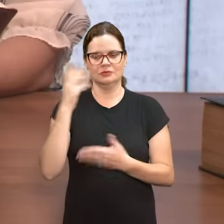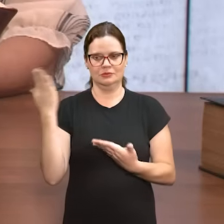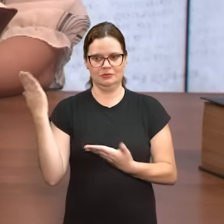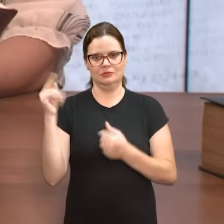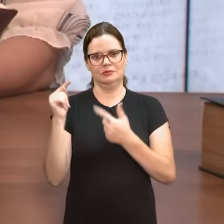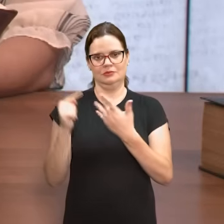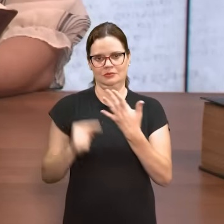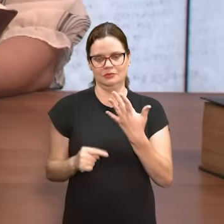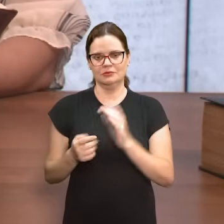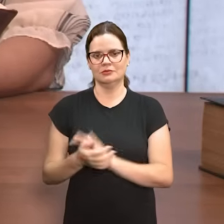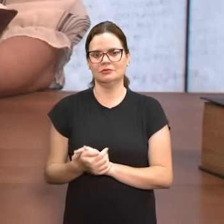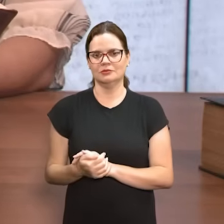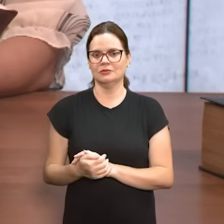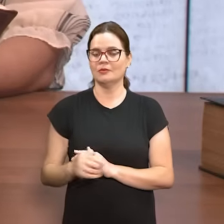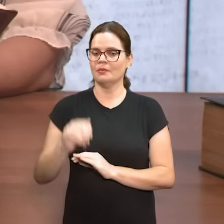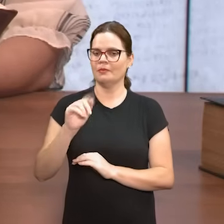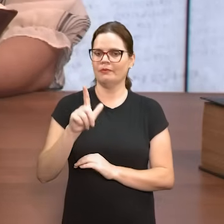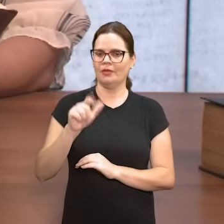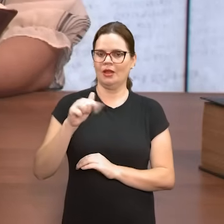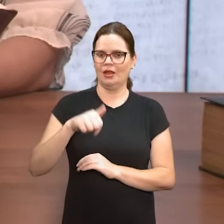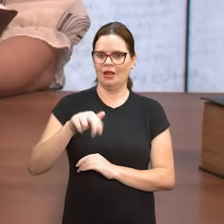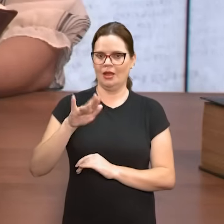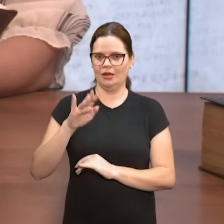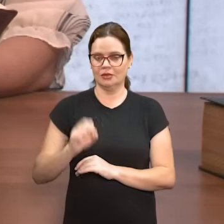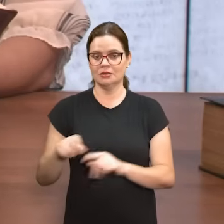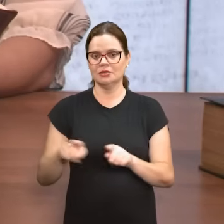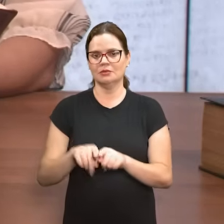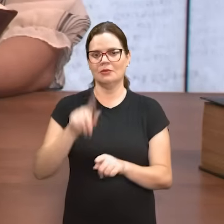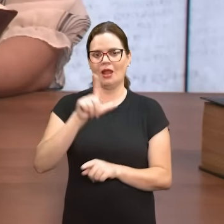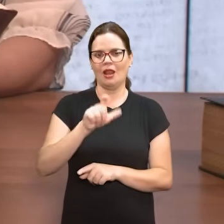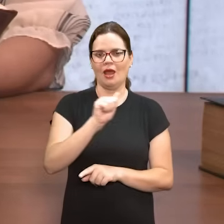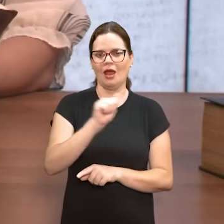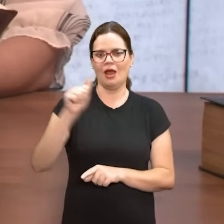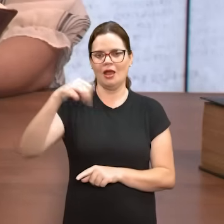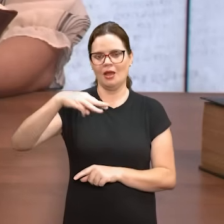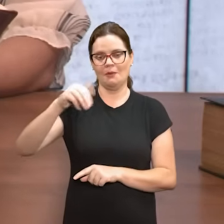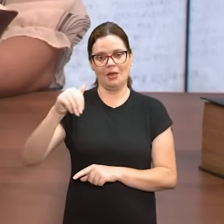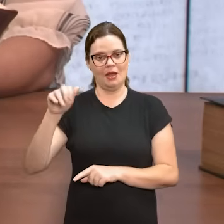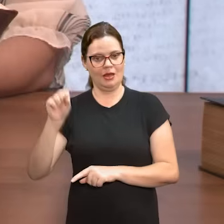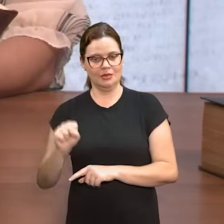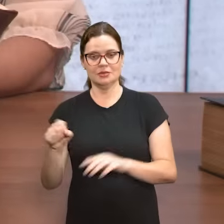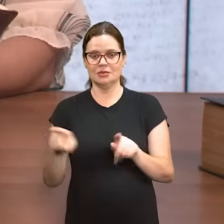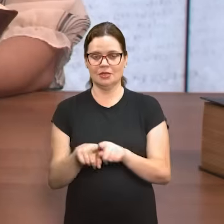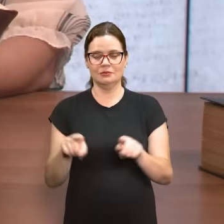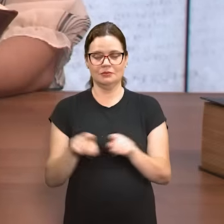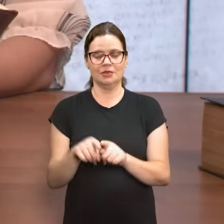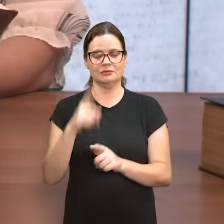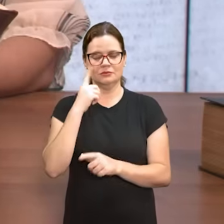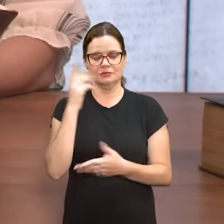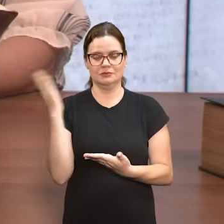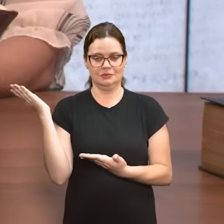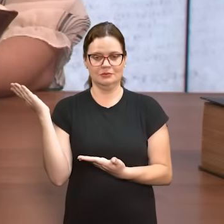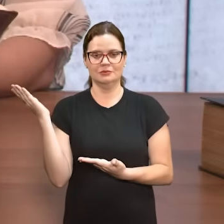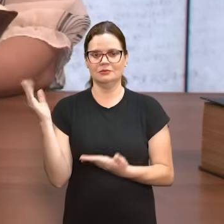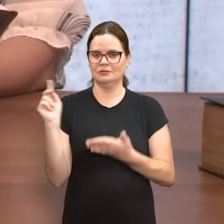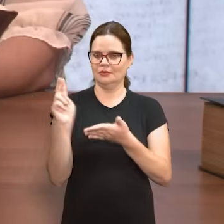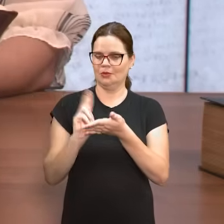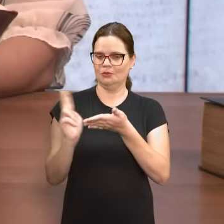e Eglon e Cabom e Laamaás e Quitlis e Gederote